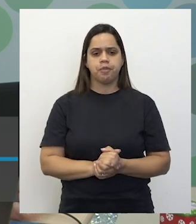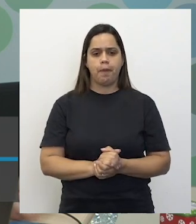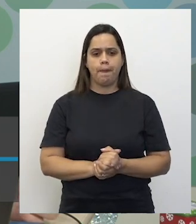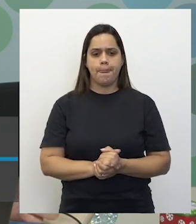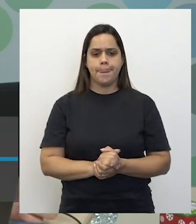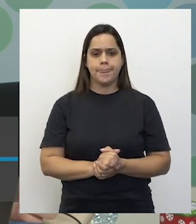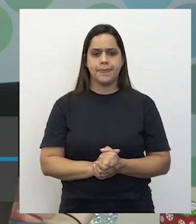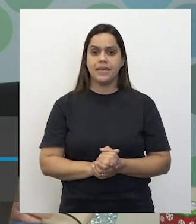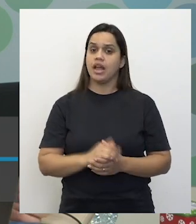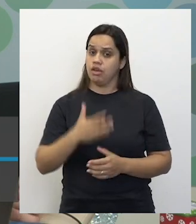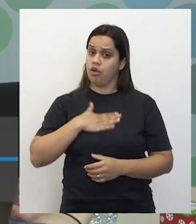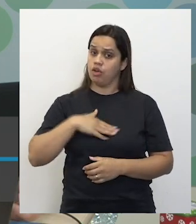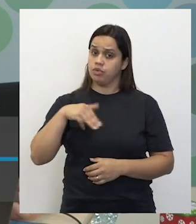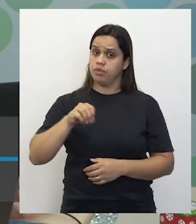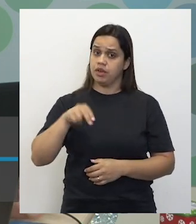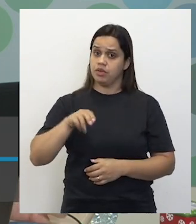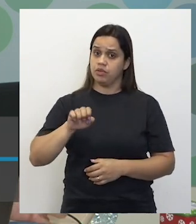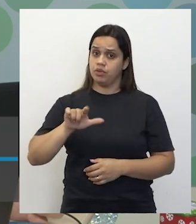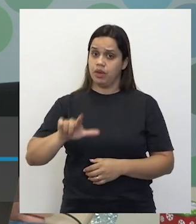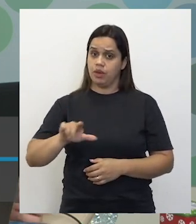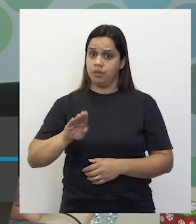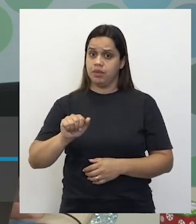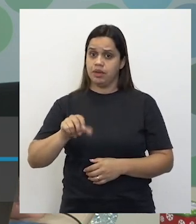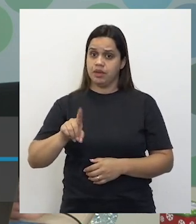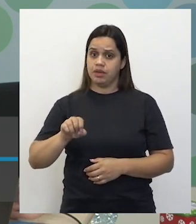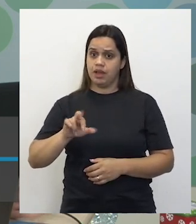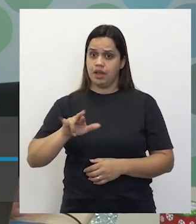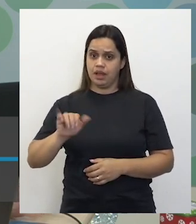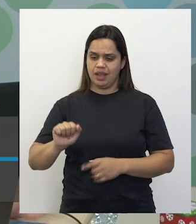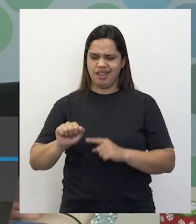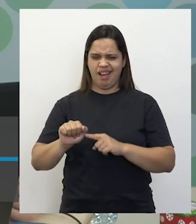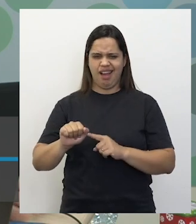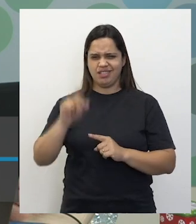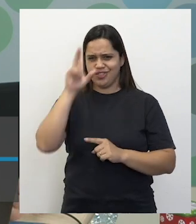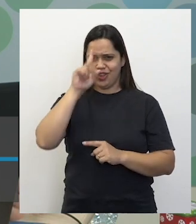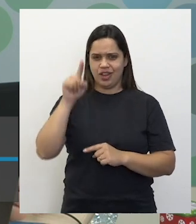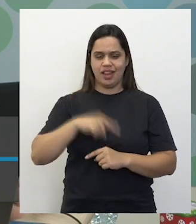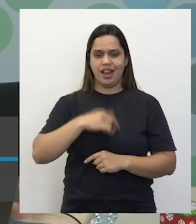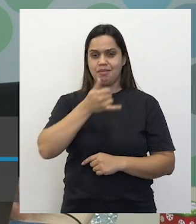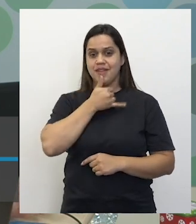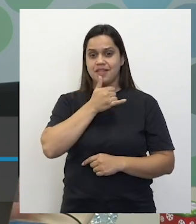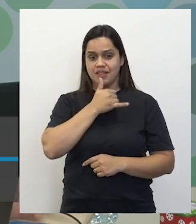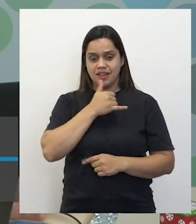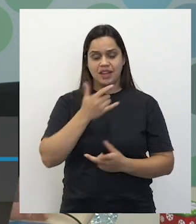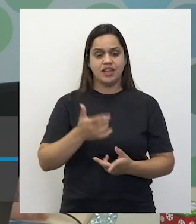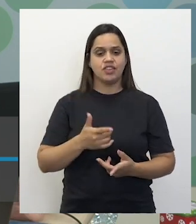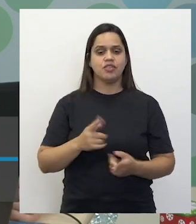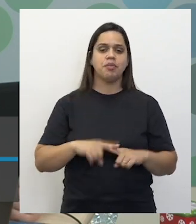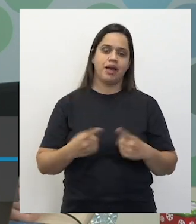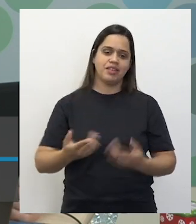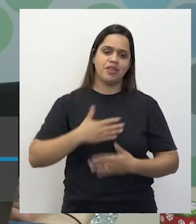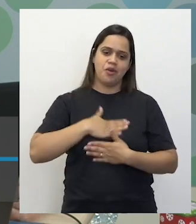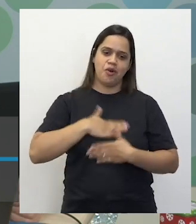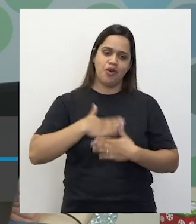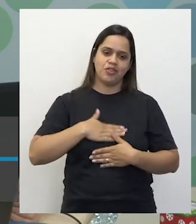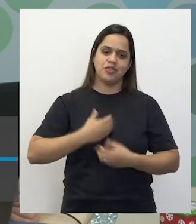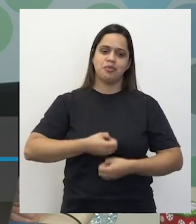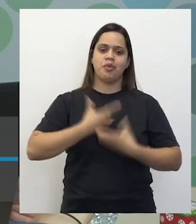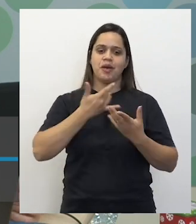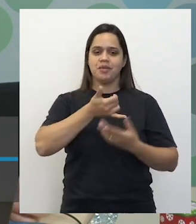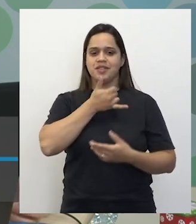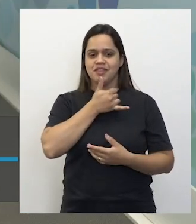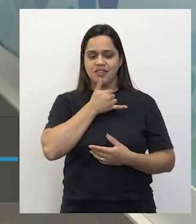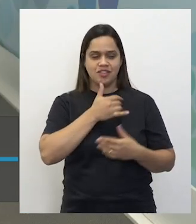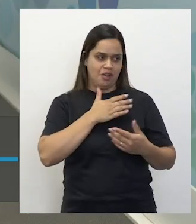também gosto do Manuel Bandeira, apesar de ser bem triste, né? Acho que assim, eu gosto desses poemas tristes também. Você gosta de poemas